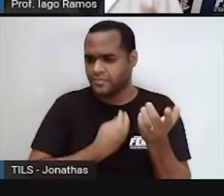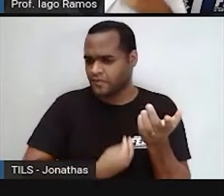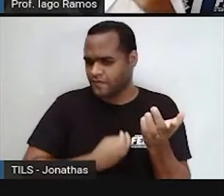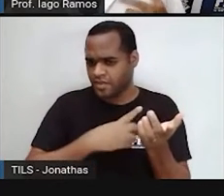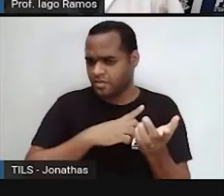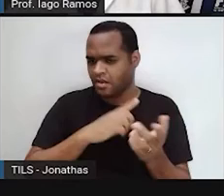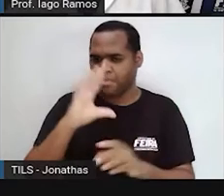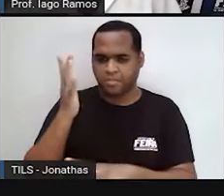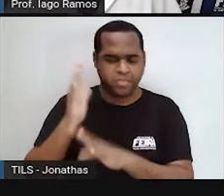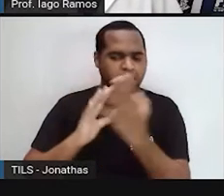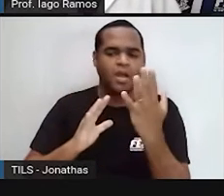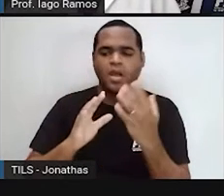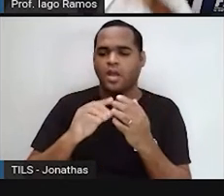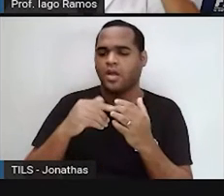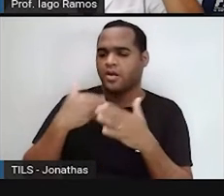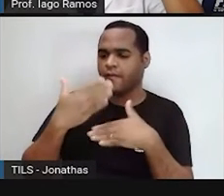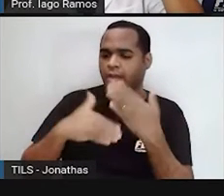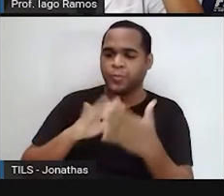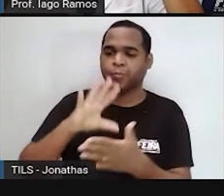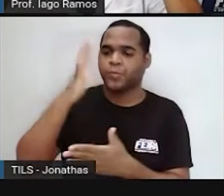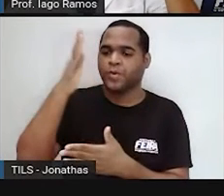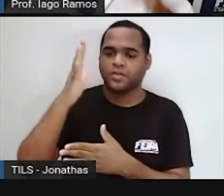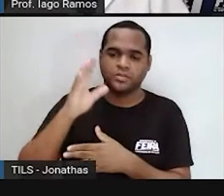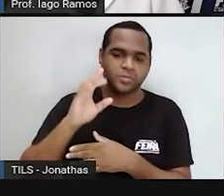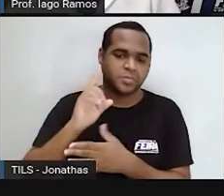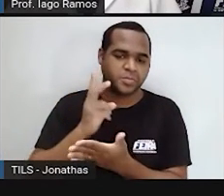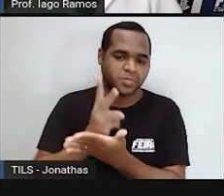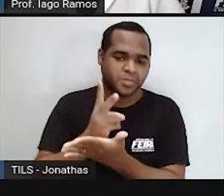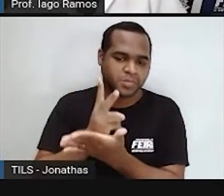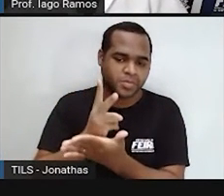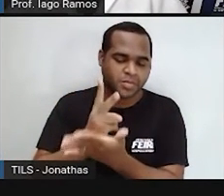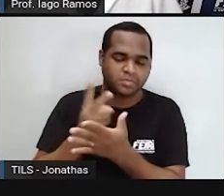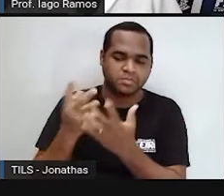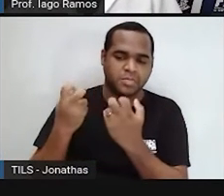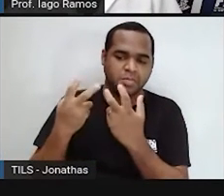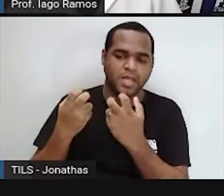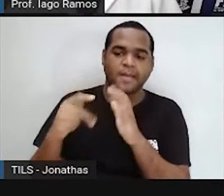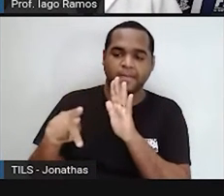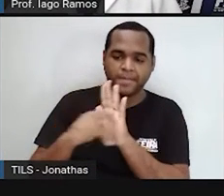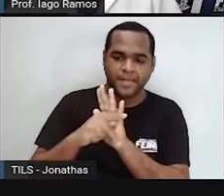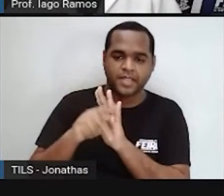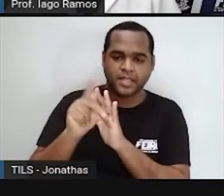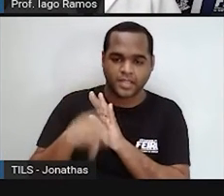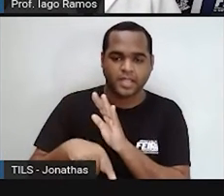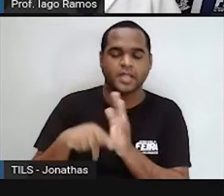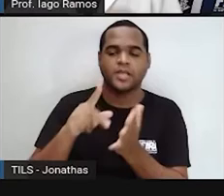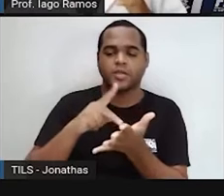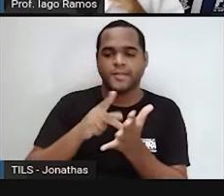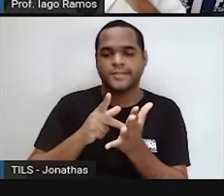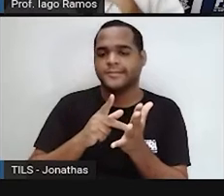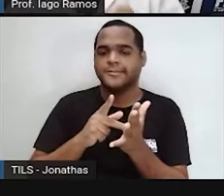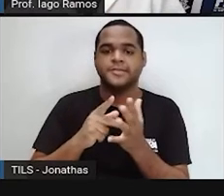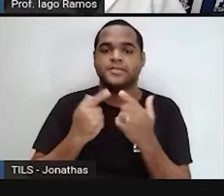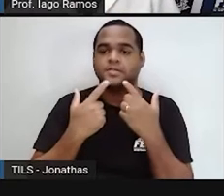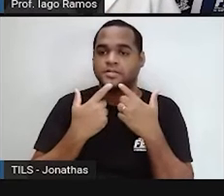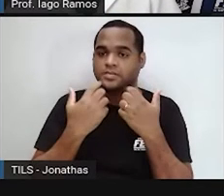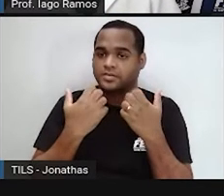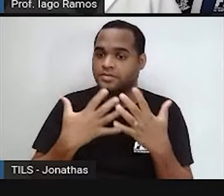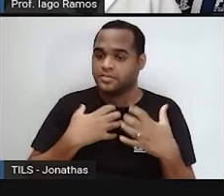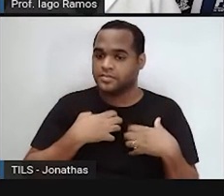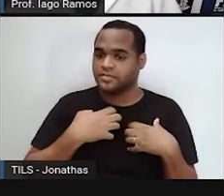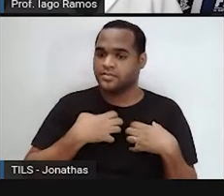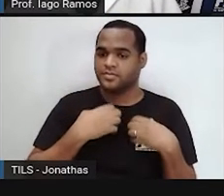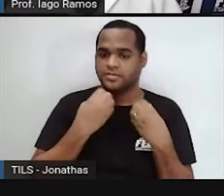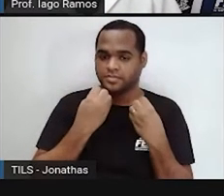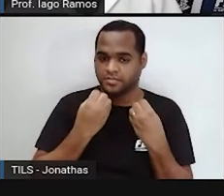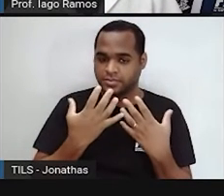né E de tudo que a gente consiga perceber que faz parte né da geometria então isso faz muito